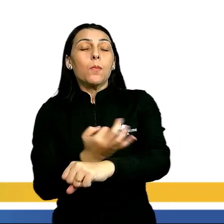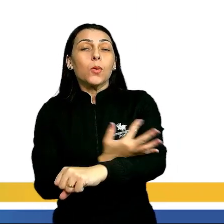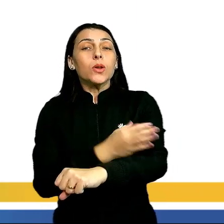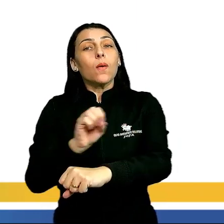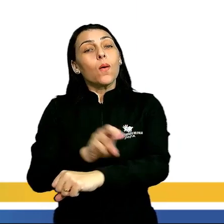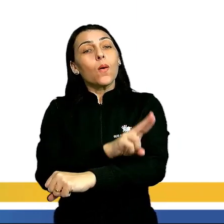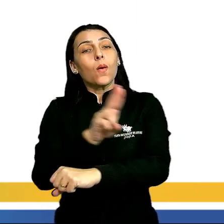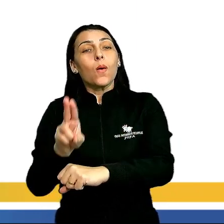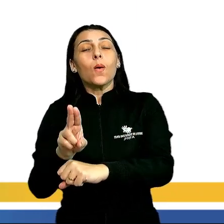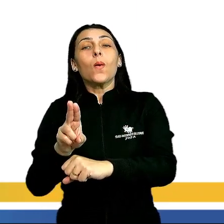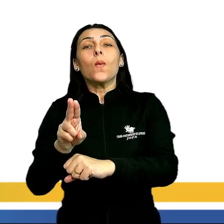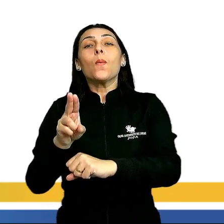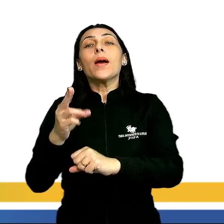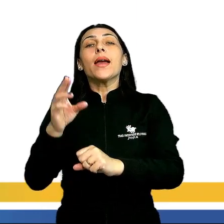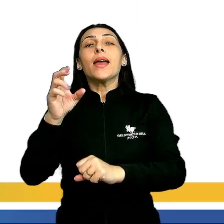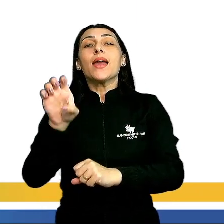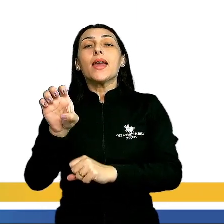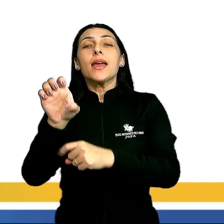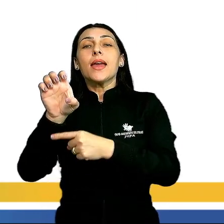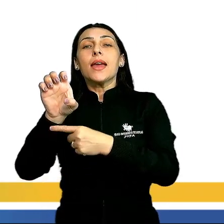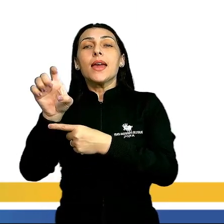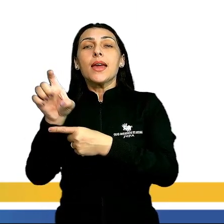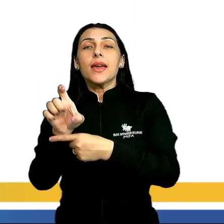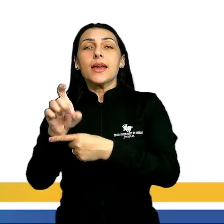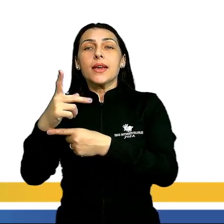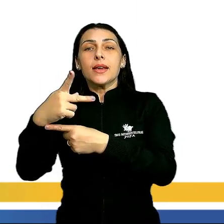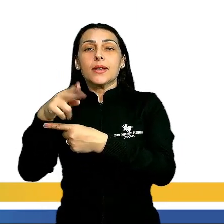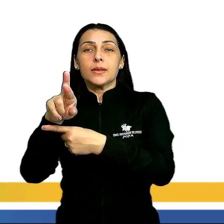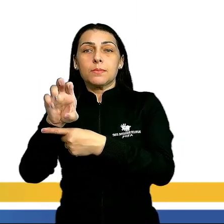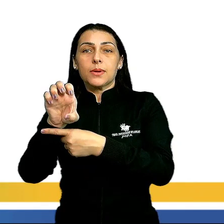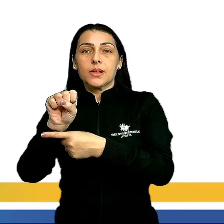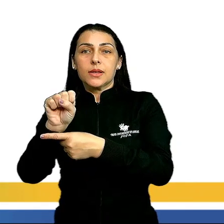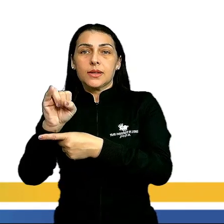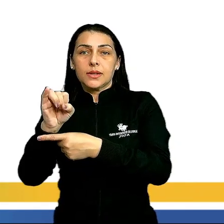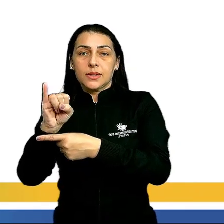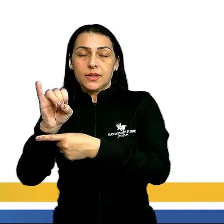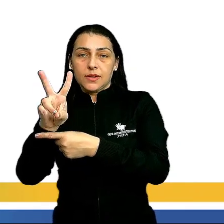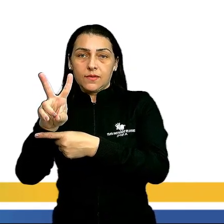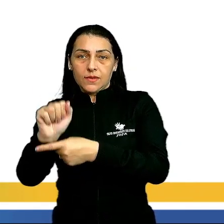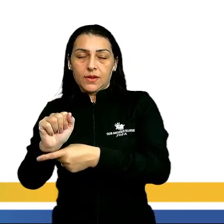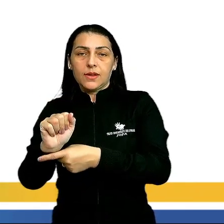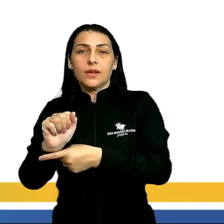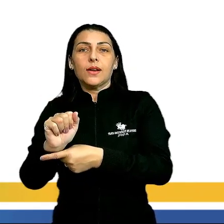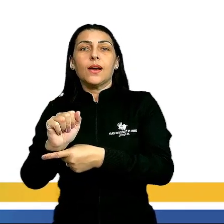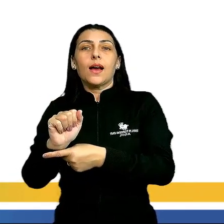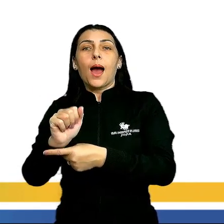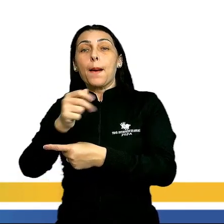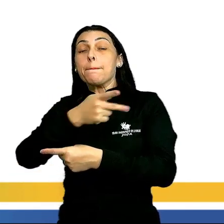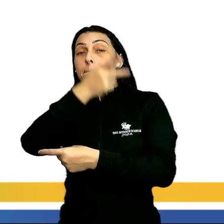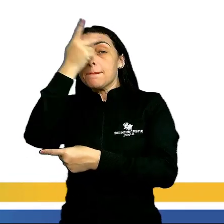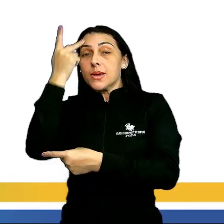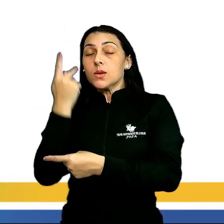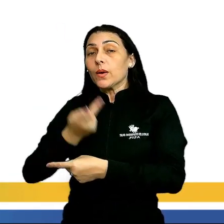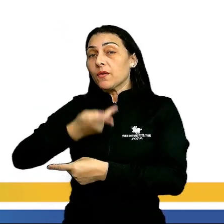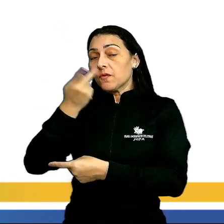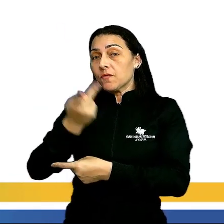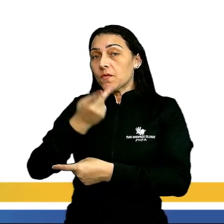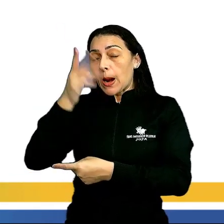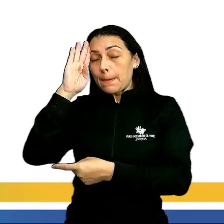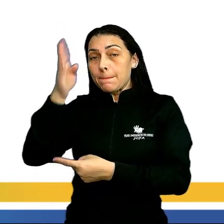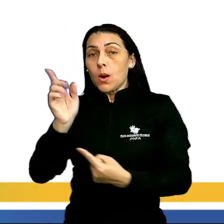ou função expressiva. Nesse caso aqui, o emissor ele tem como objetivo